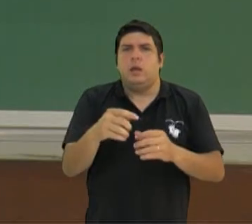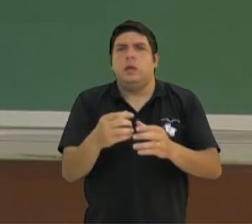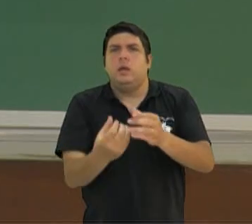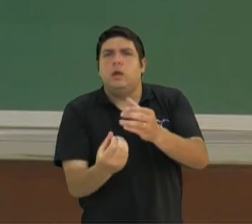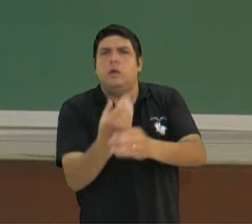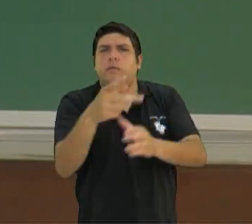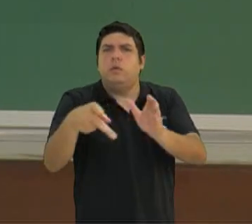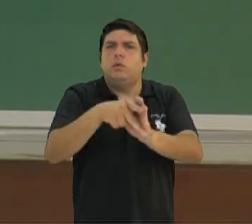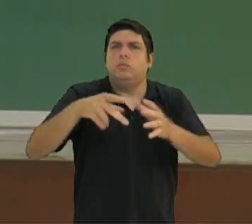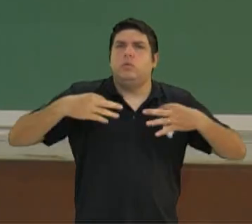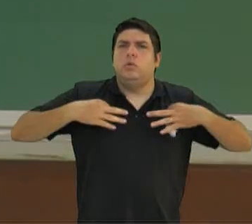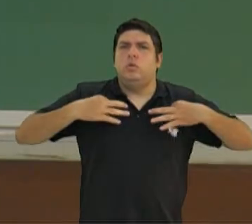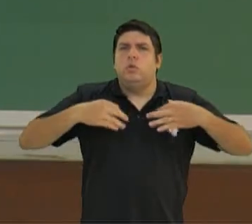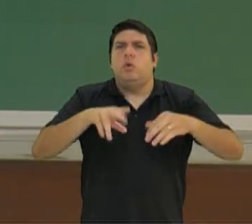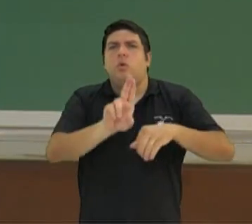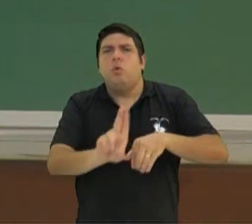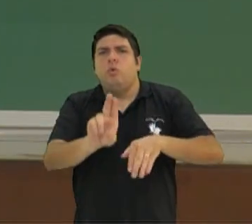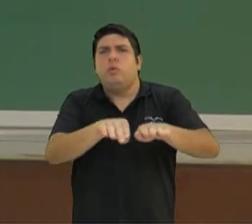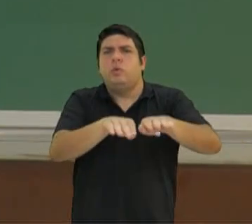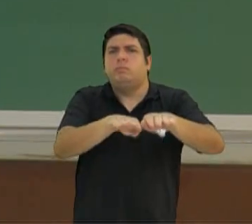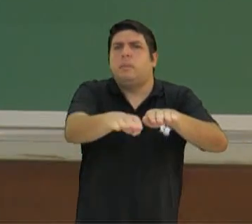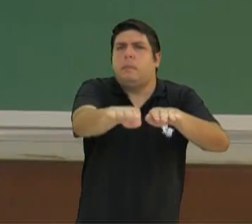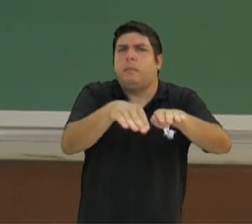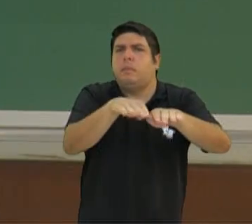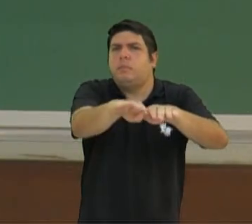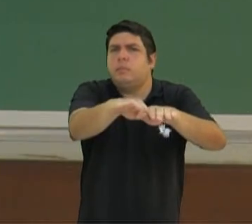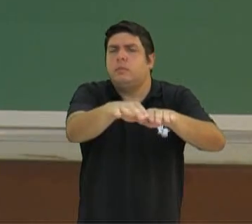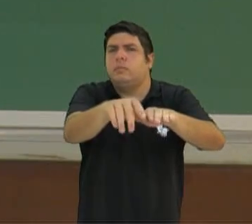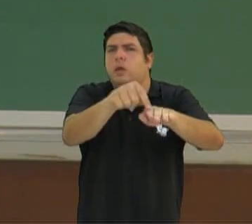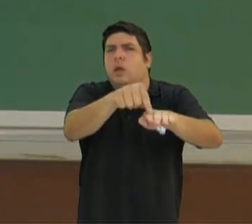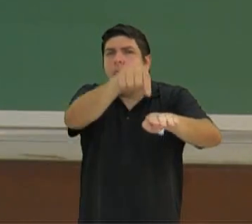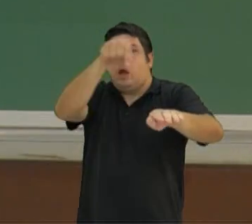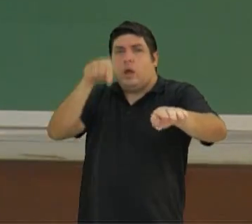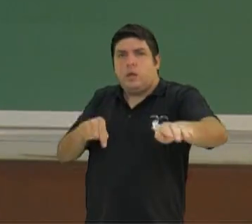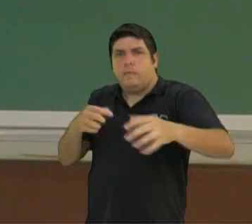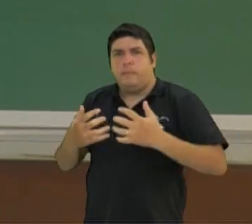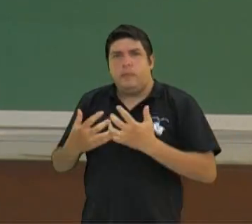de costura para fazer as roupas. Quem fabricou as máquinas foi uma